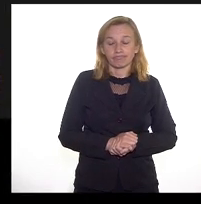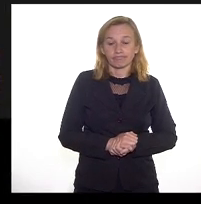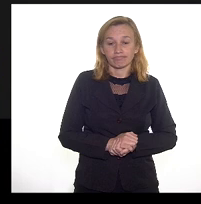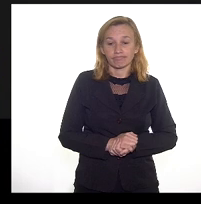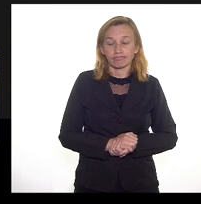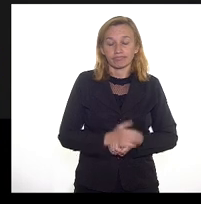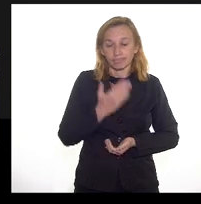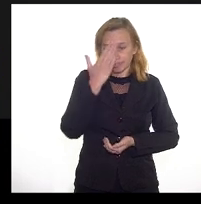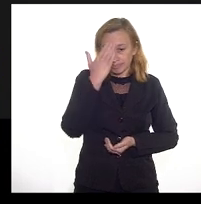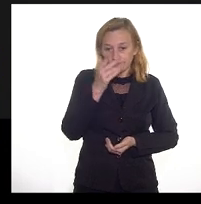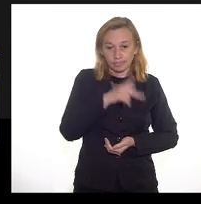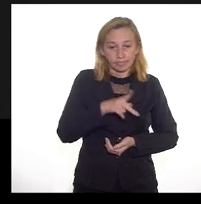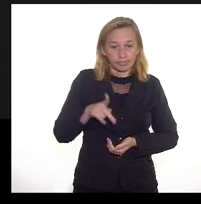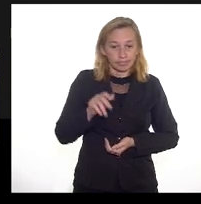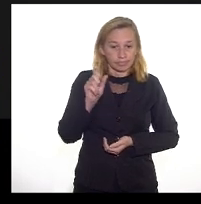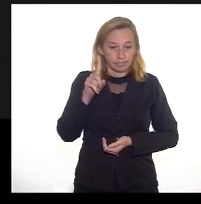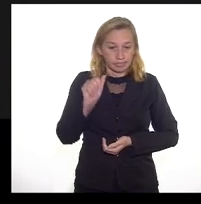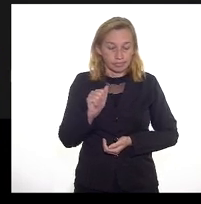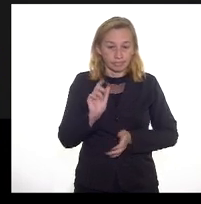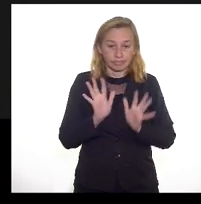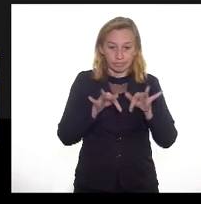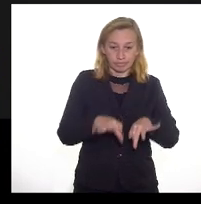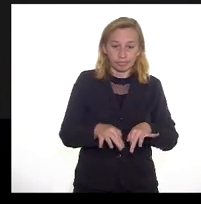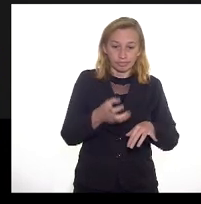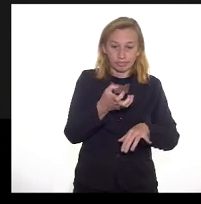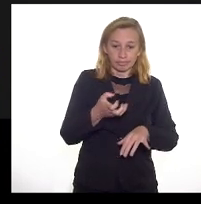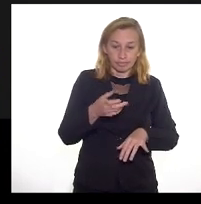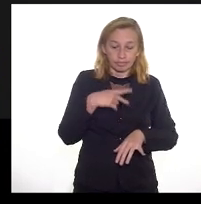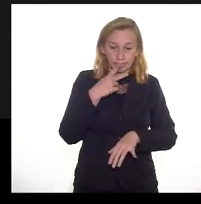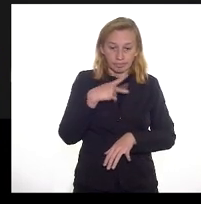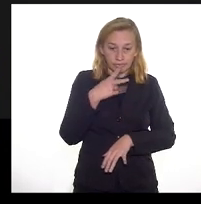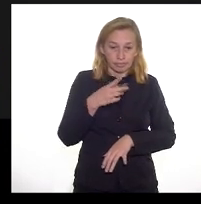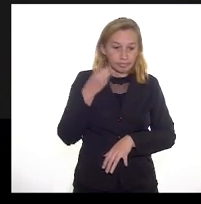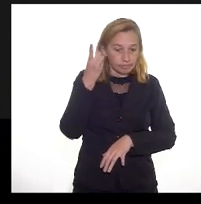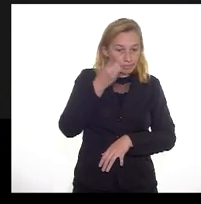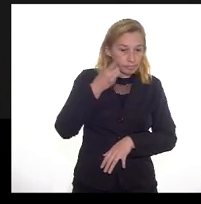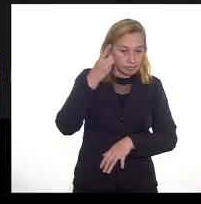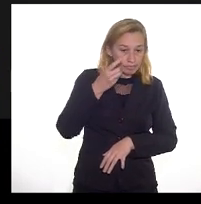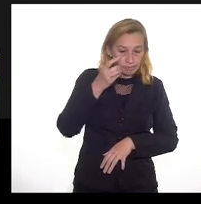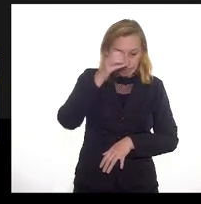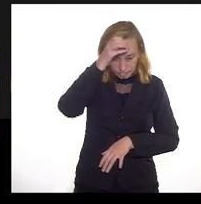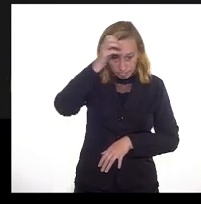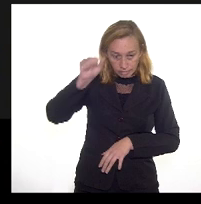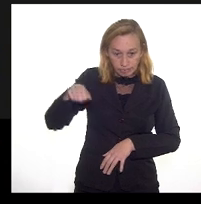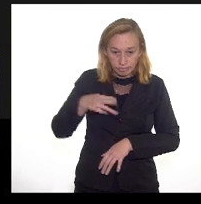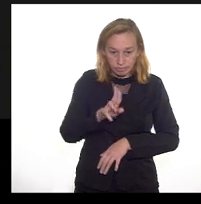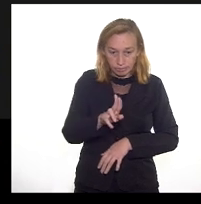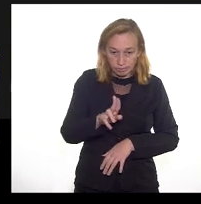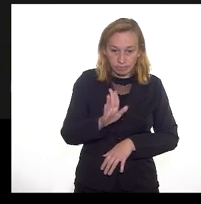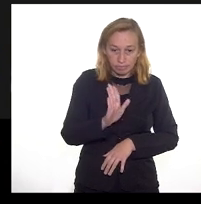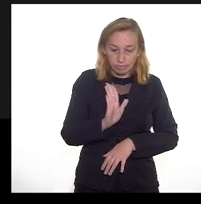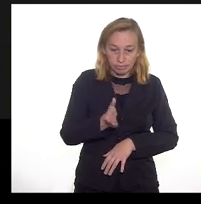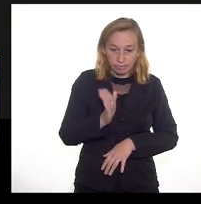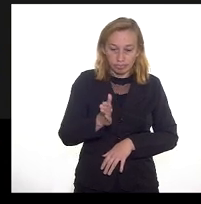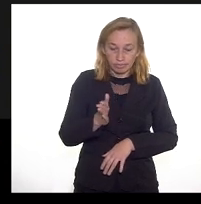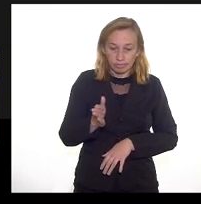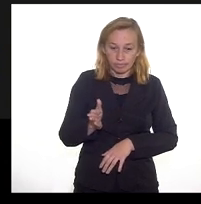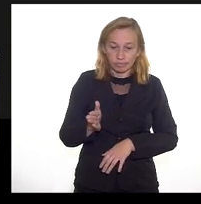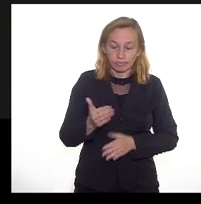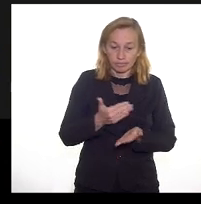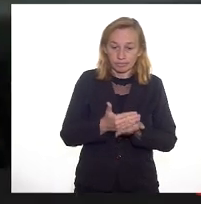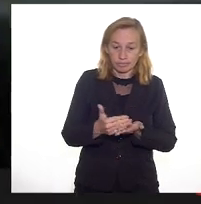Obrigada, professora Alana. Para encerrar, eu quero passar a palavra para a deputada Tia Ju, que já havia estado conosco